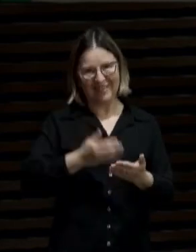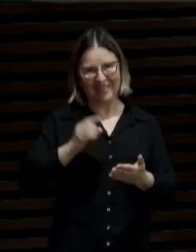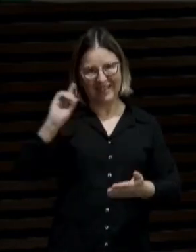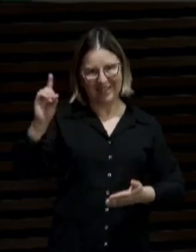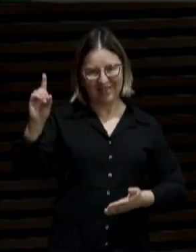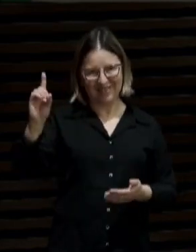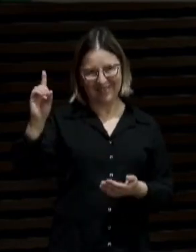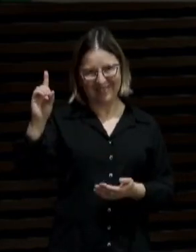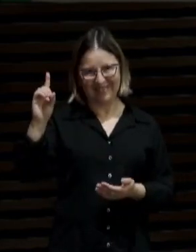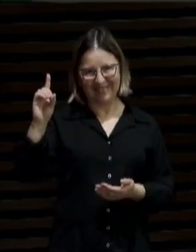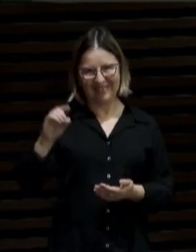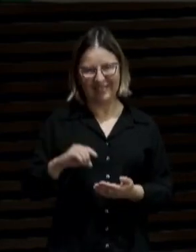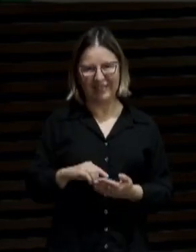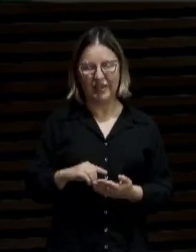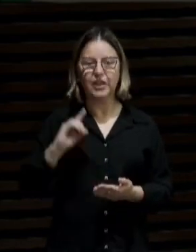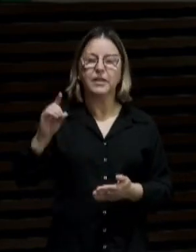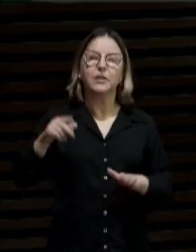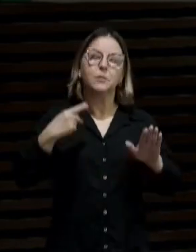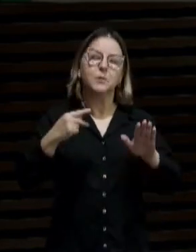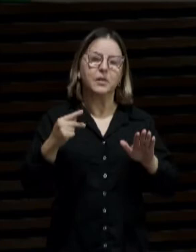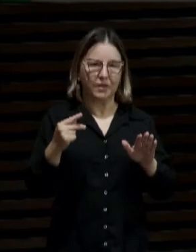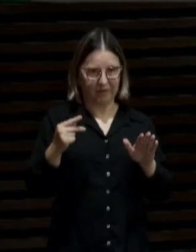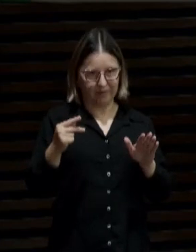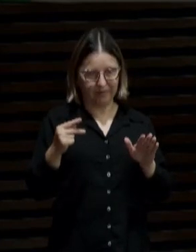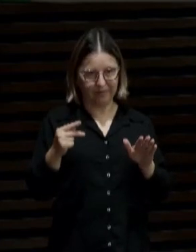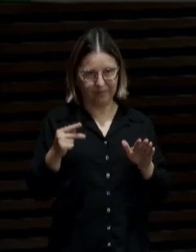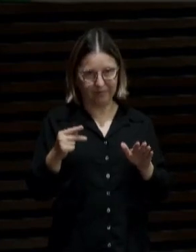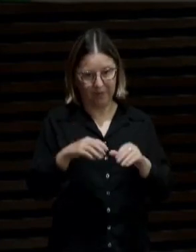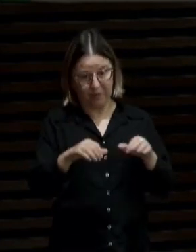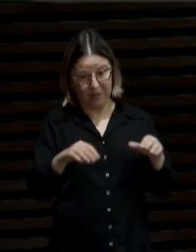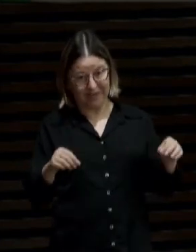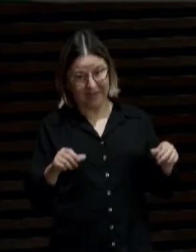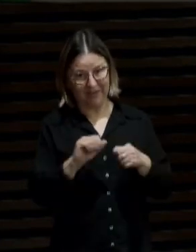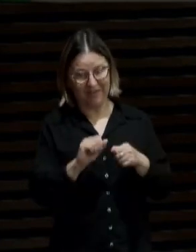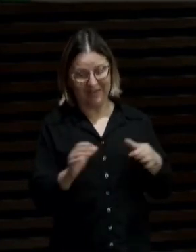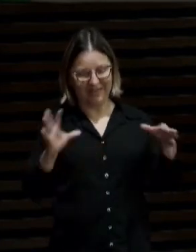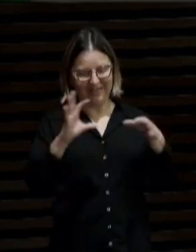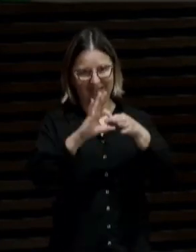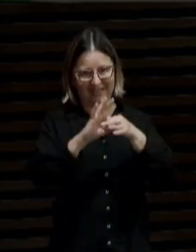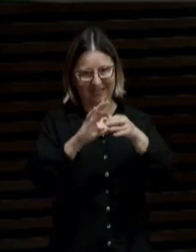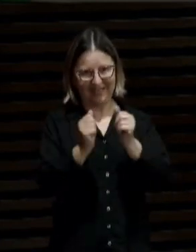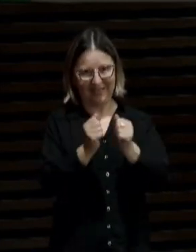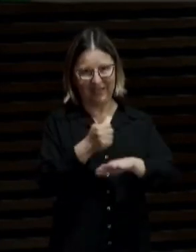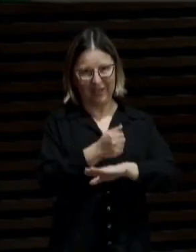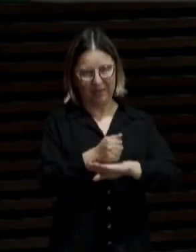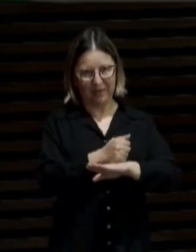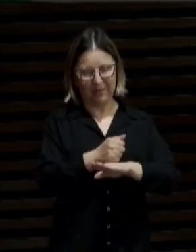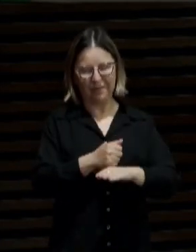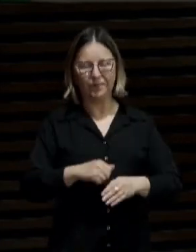Deus fala que vai dar uma terra para ele. O Senhor faz uma aliança com Abraão. Vamos continuar em